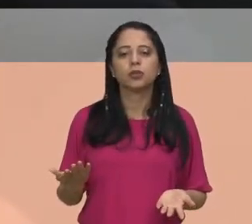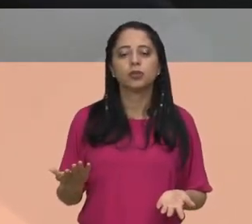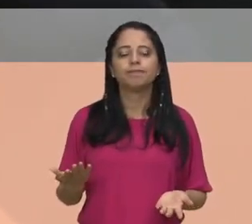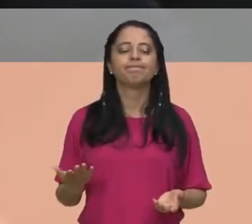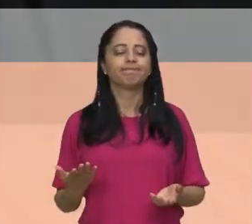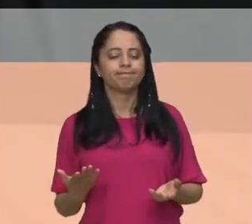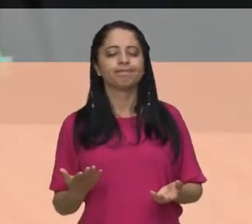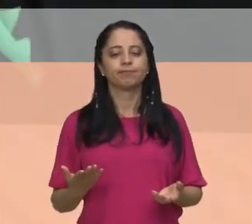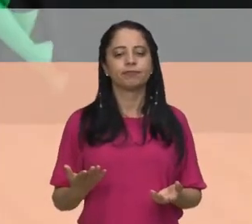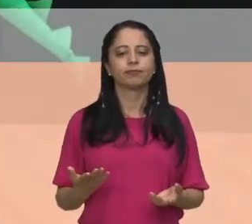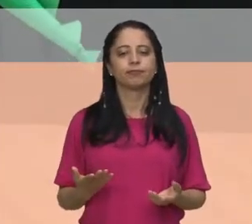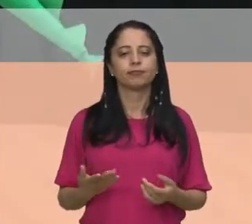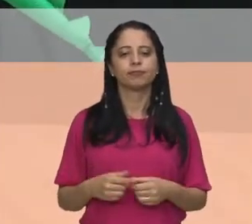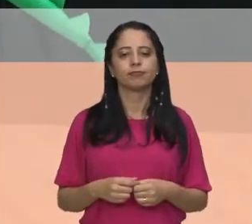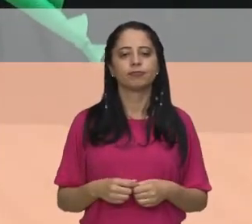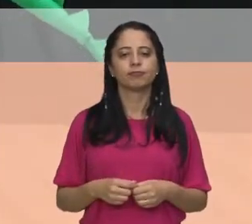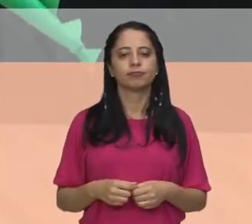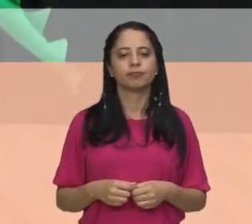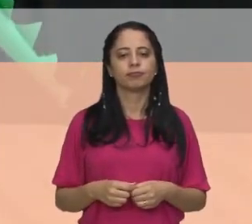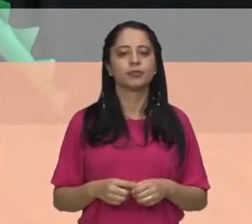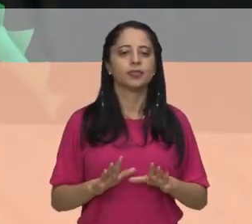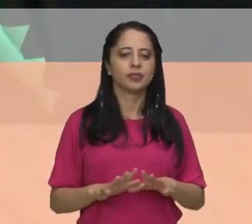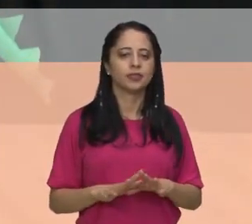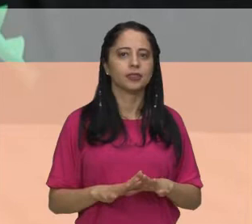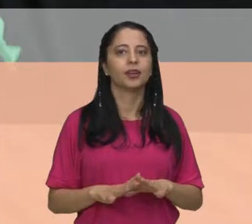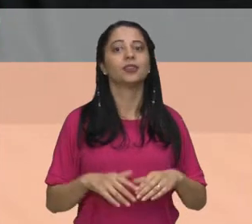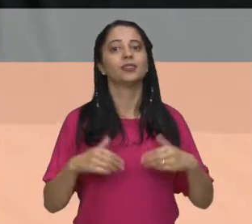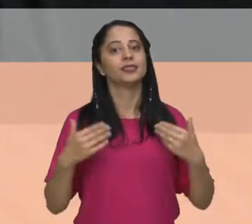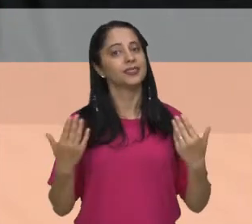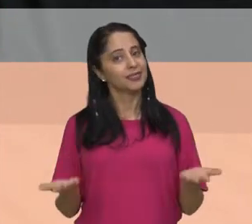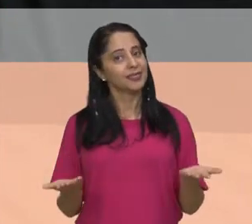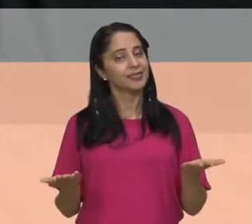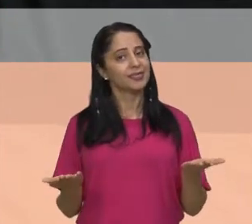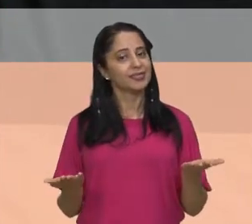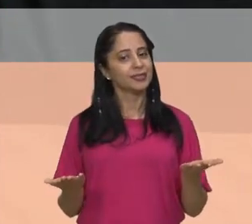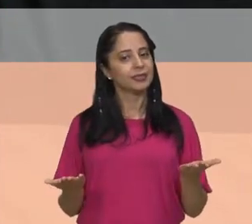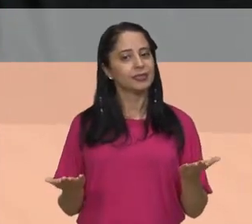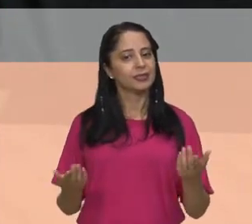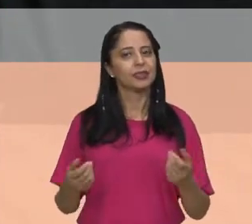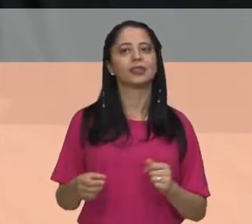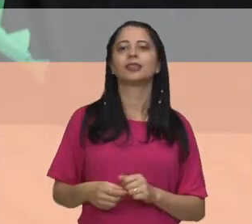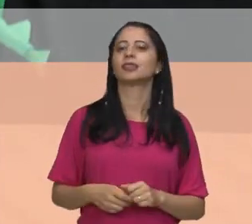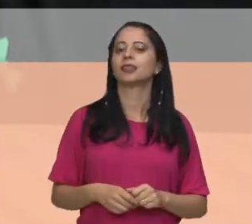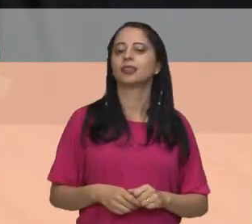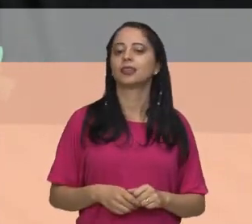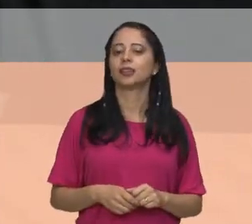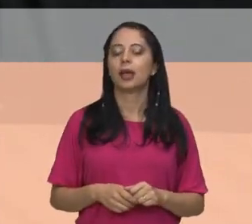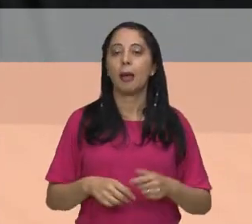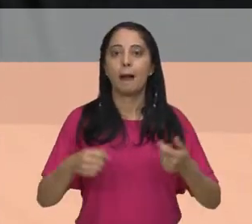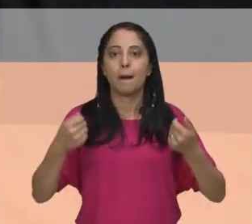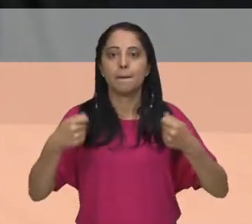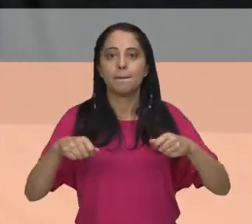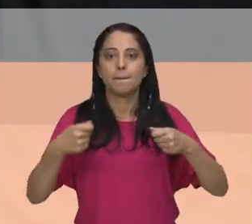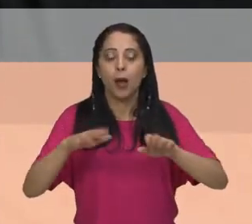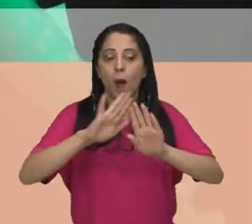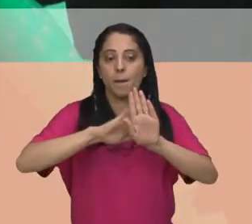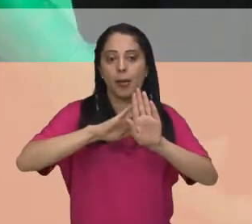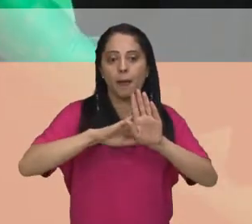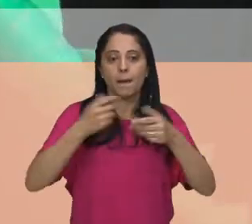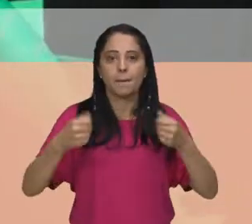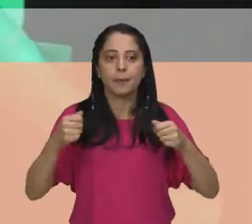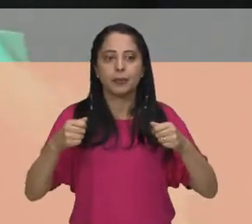daremos um jeito. Moral da história: observe todos os lados de uma